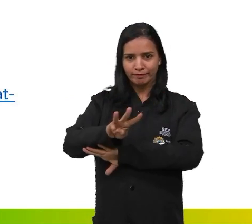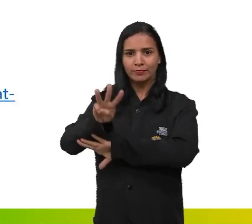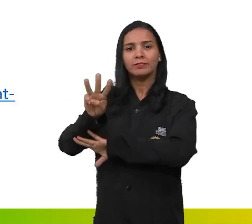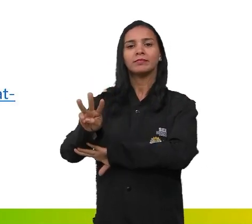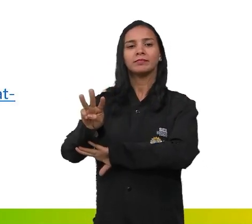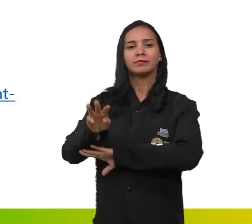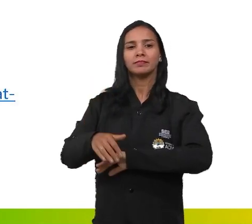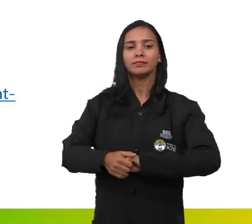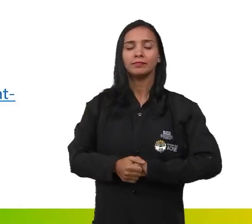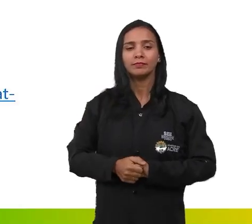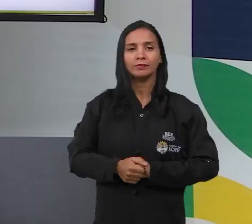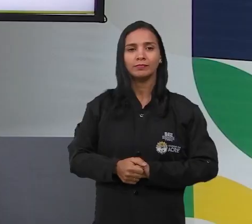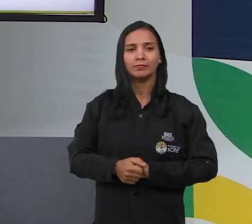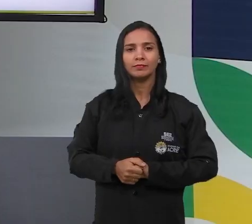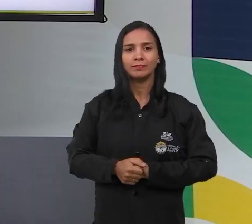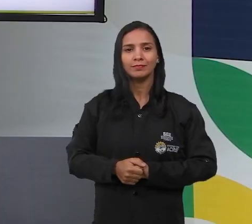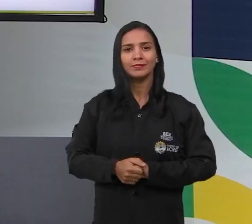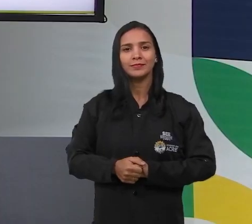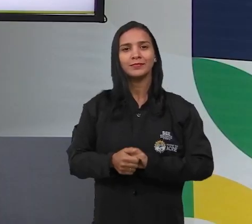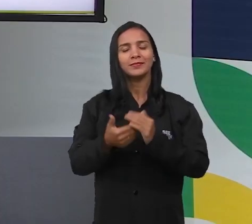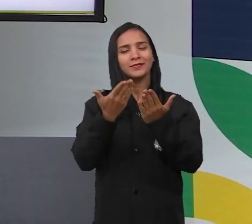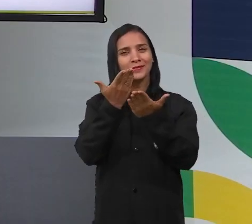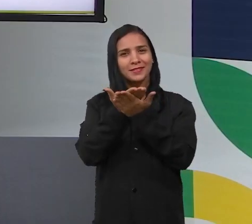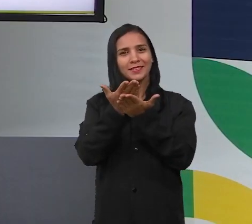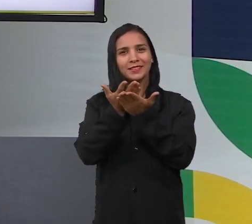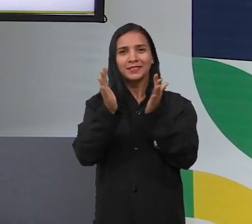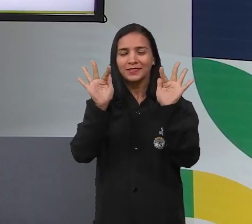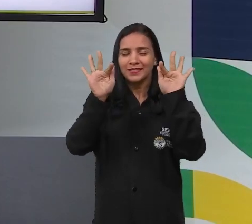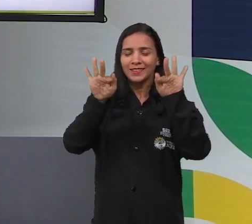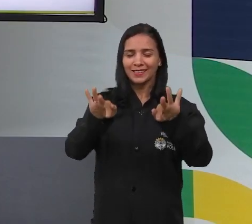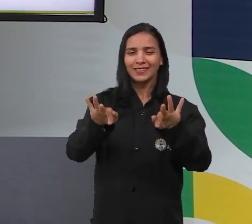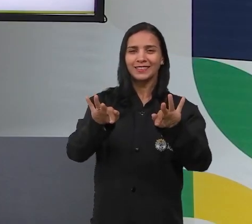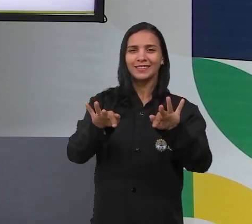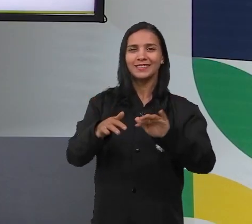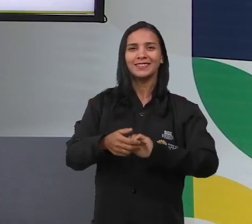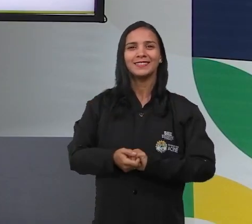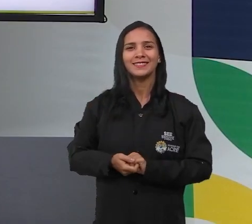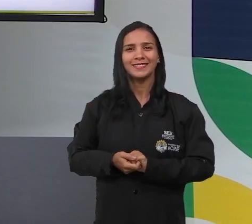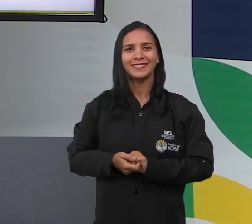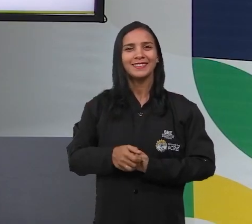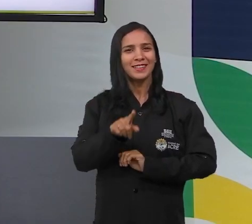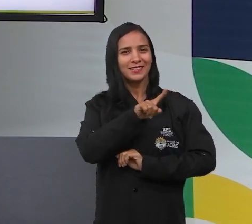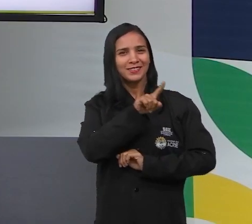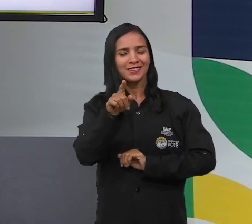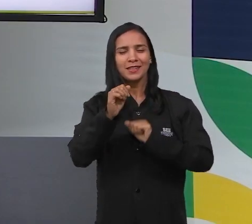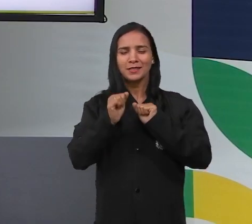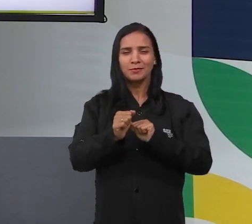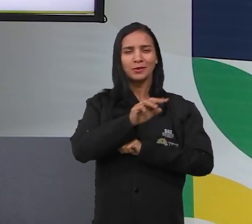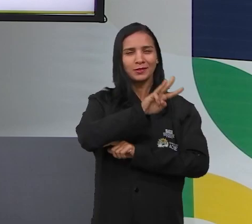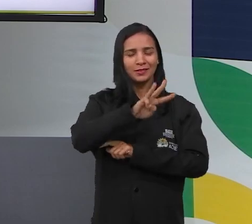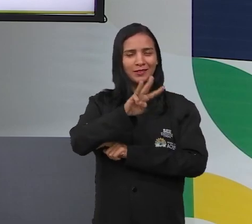E é isso, a nossa aula de hoje foi finalizada. Para mais informações, acessem as nossas